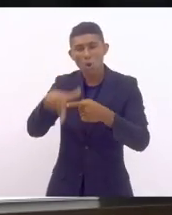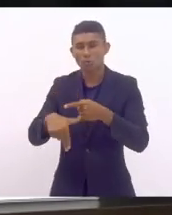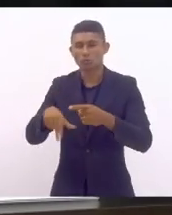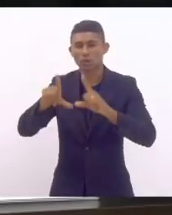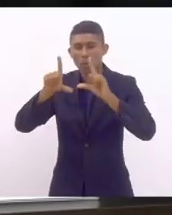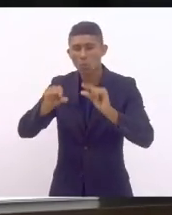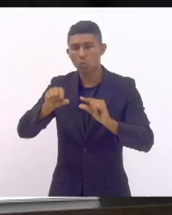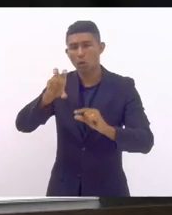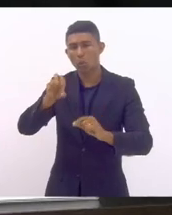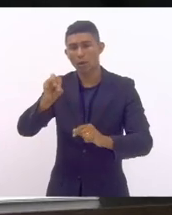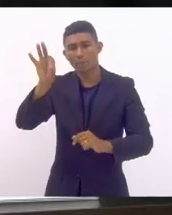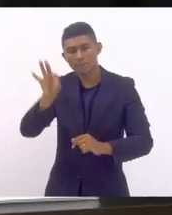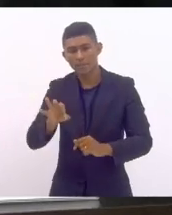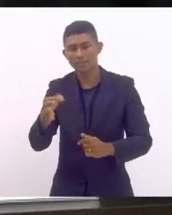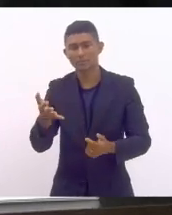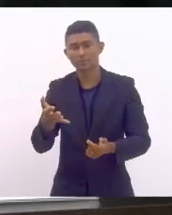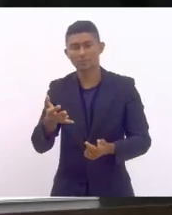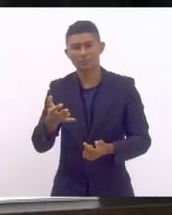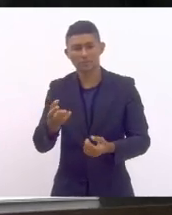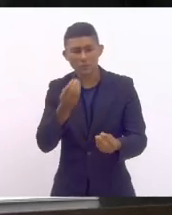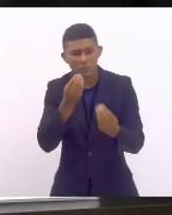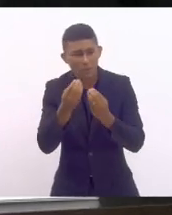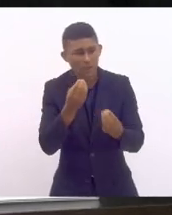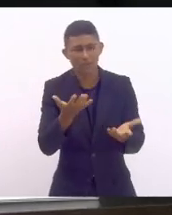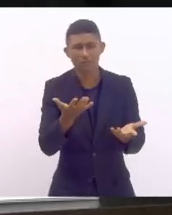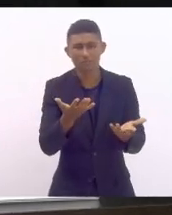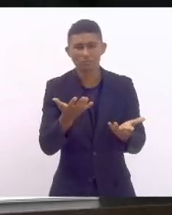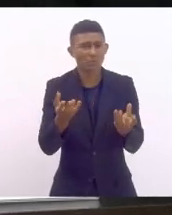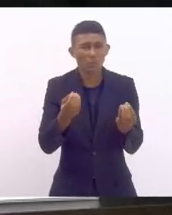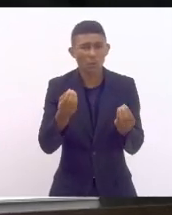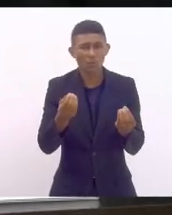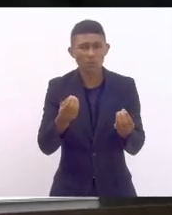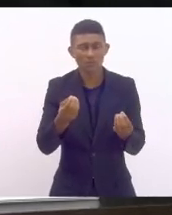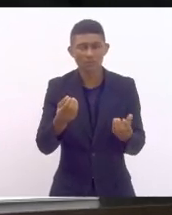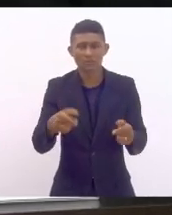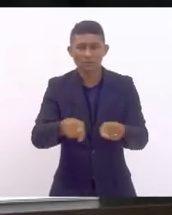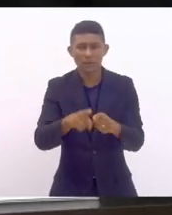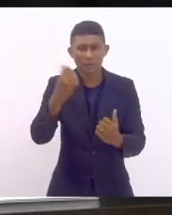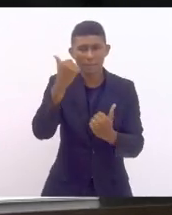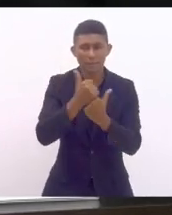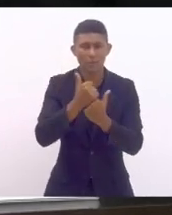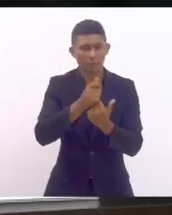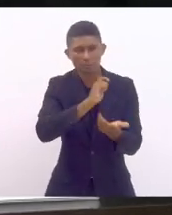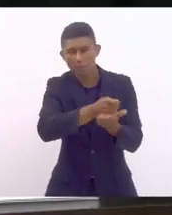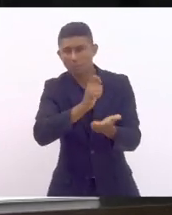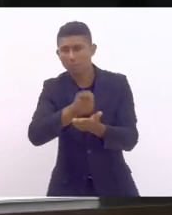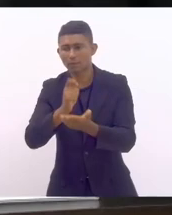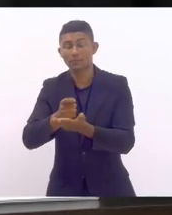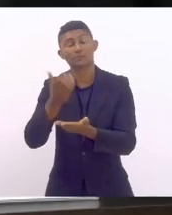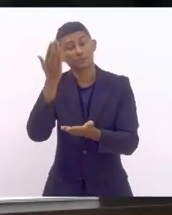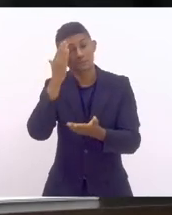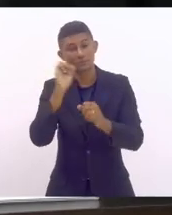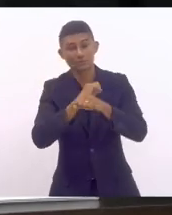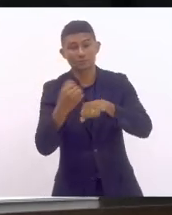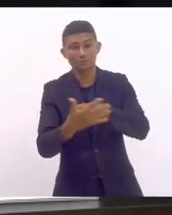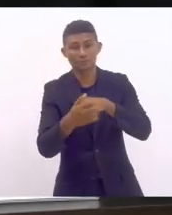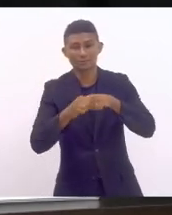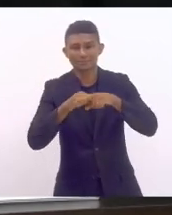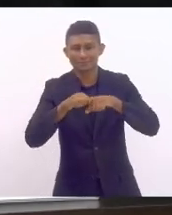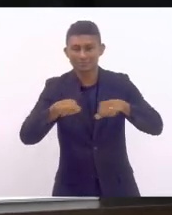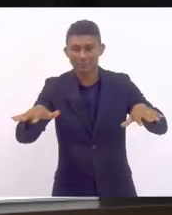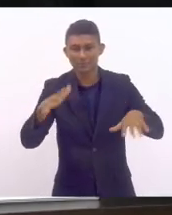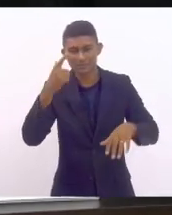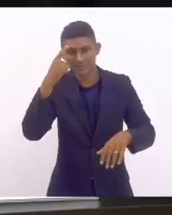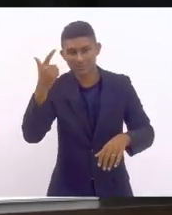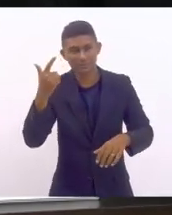garantia da alimentação das bolsas bolsas necessárias Inclusive durante a pandemia vários de